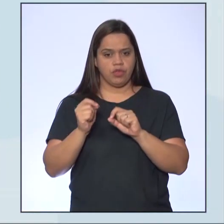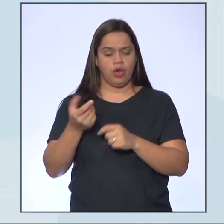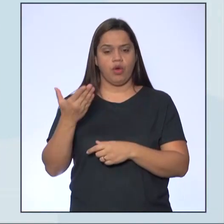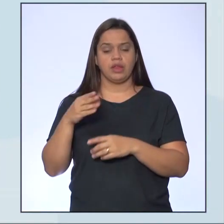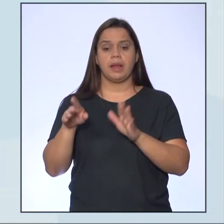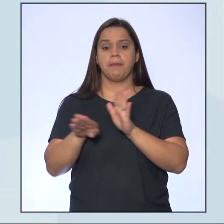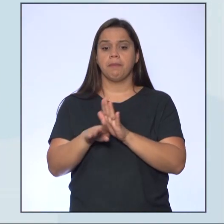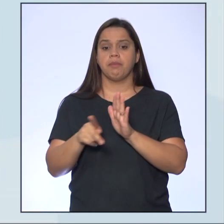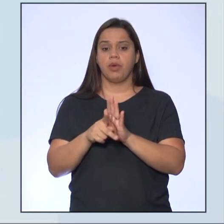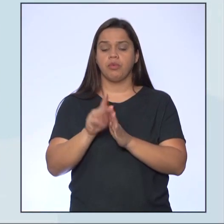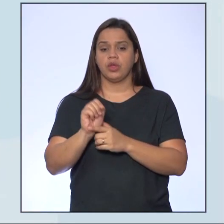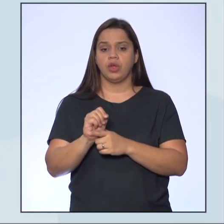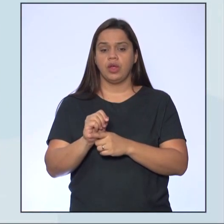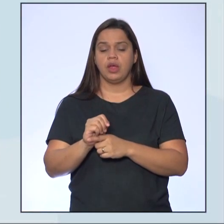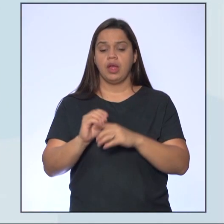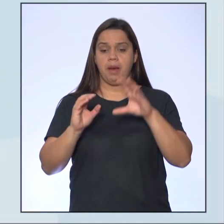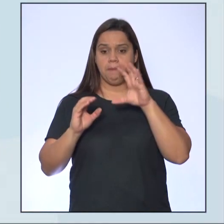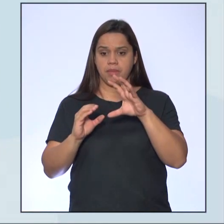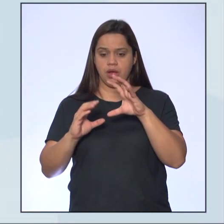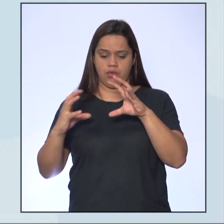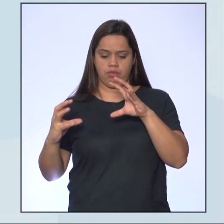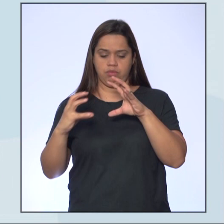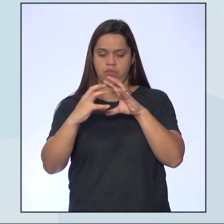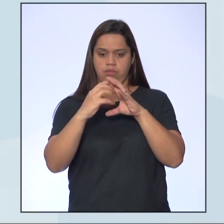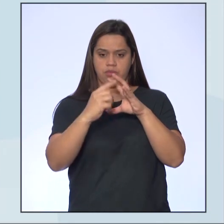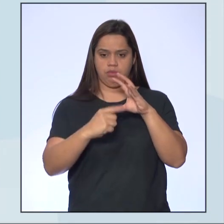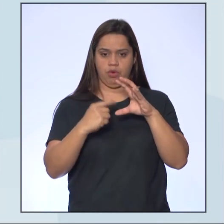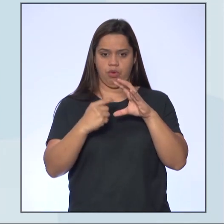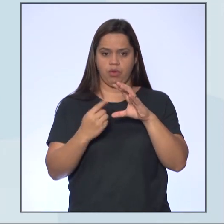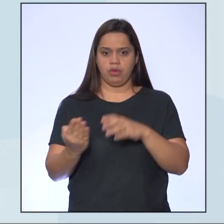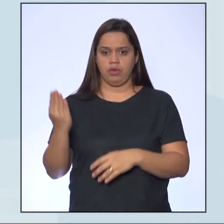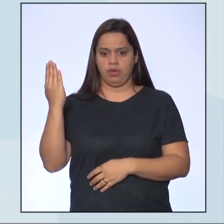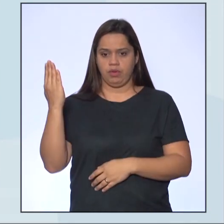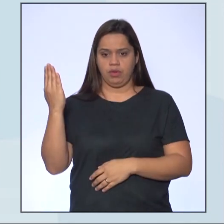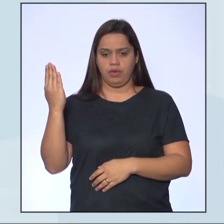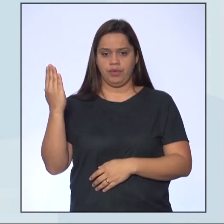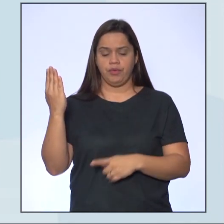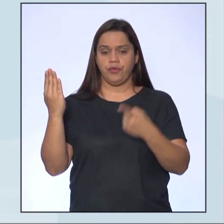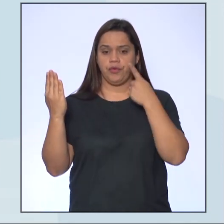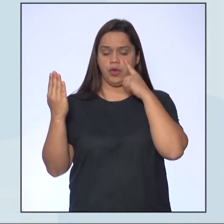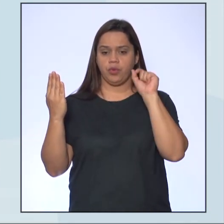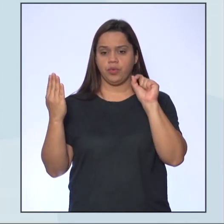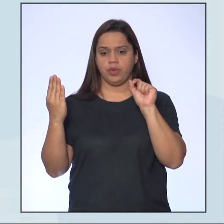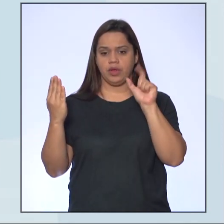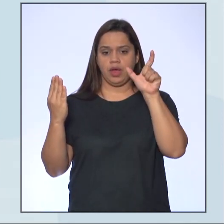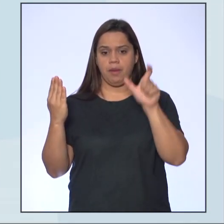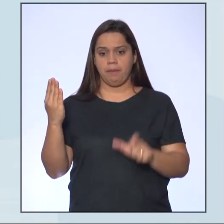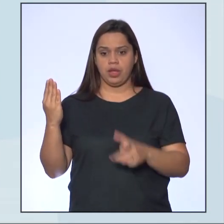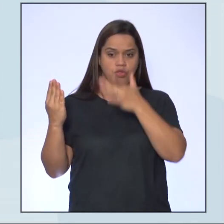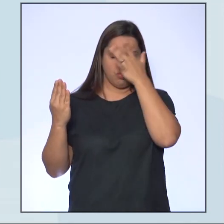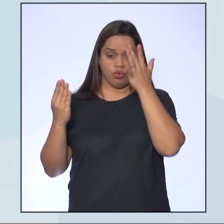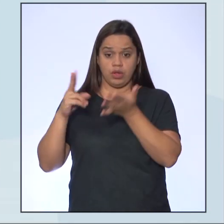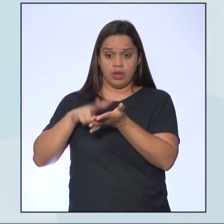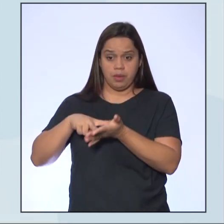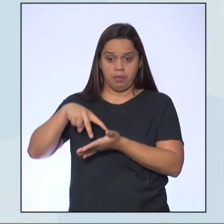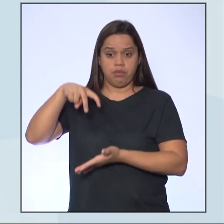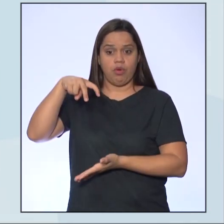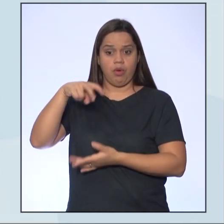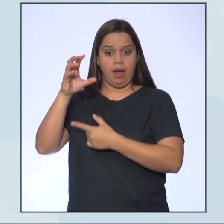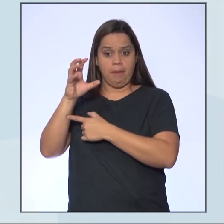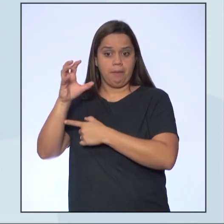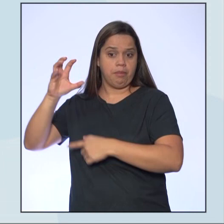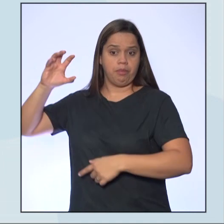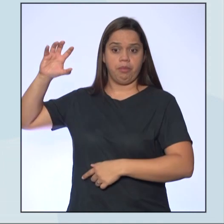mão segurando uma bola, certo? A segunda imagem, eu tenho uma pessoa saltando com uma bola na